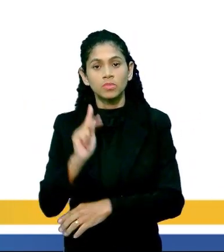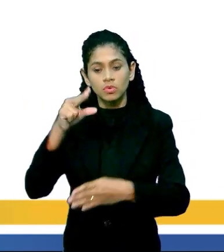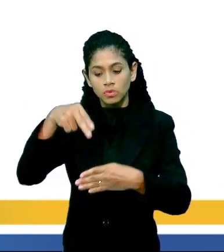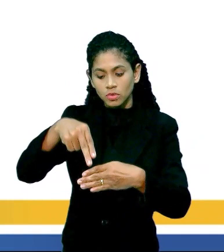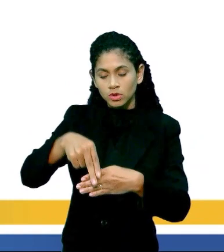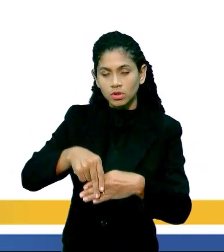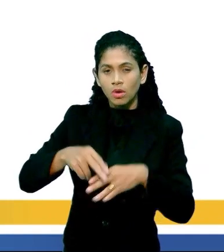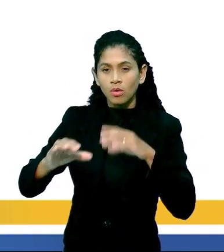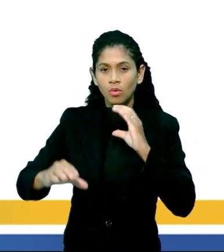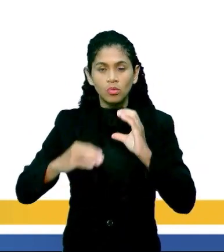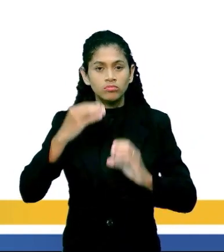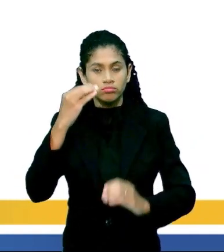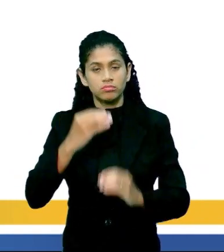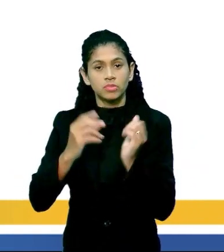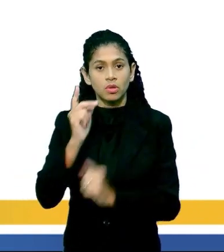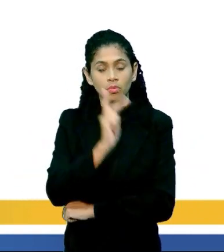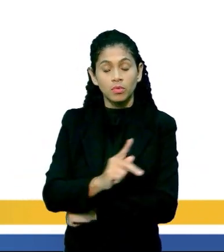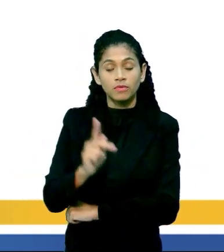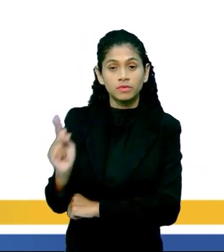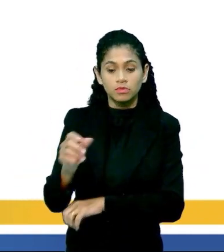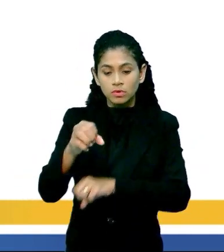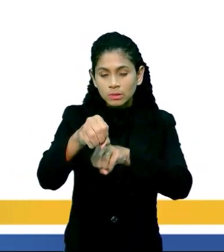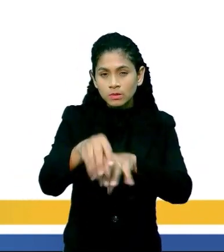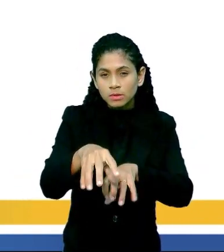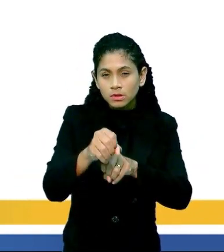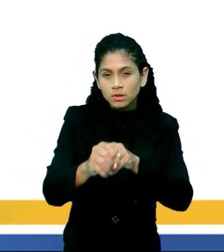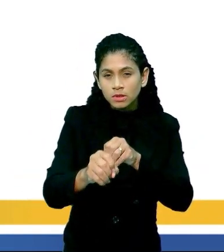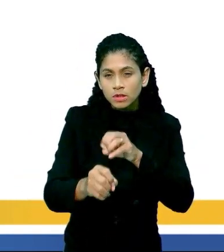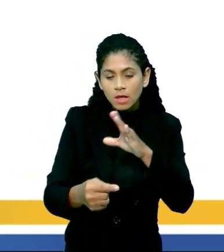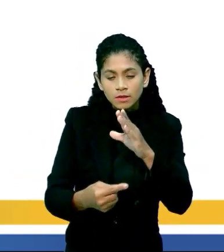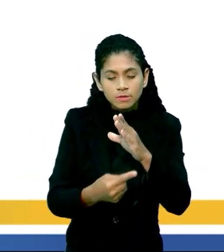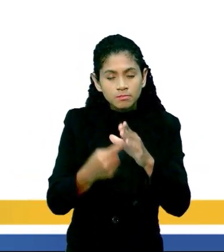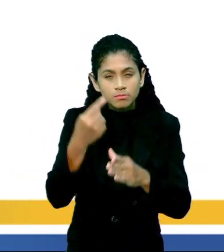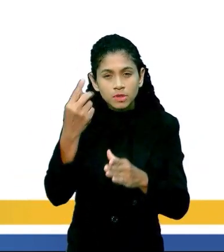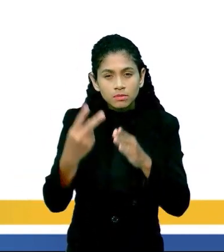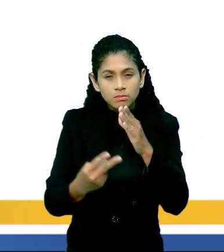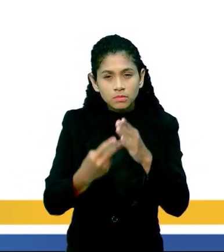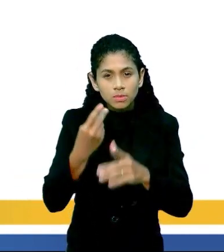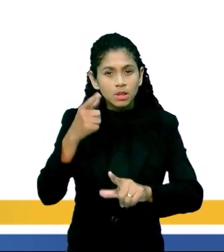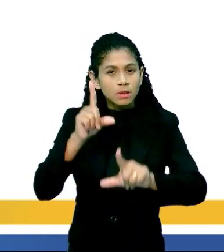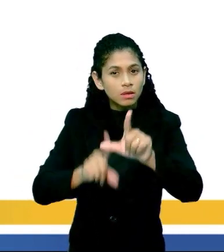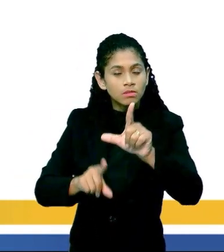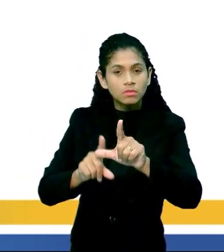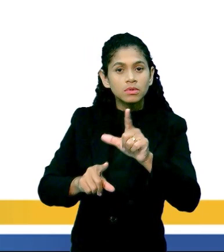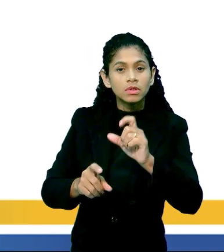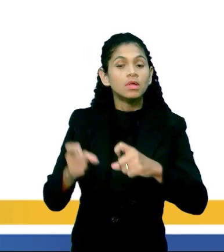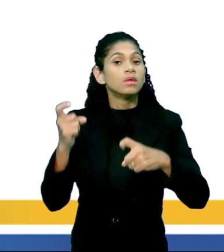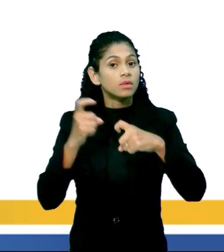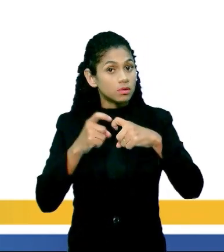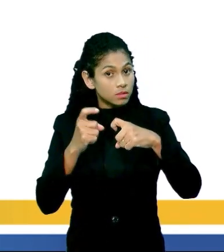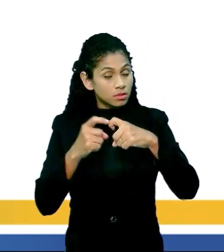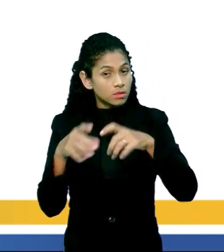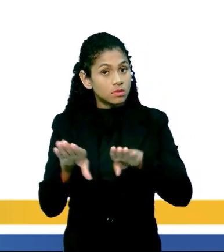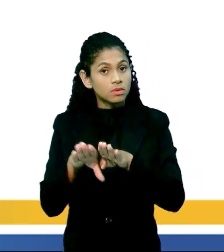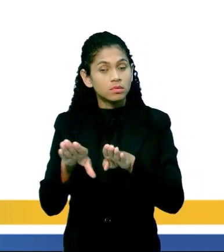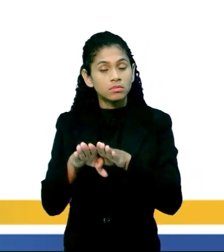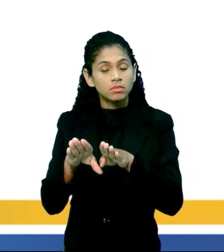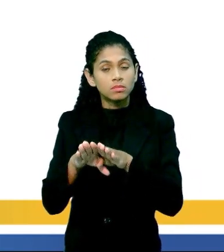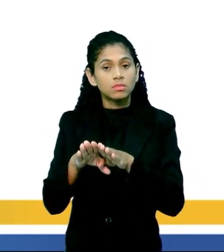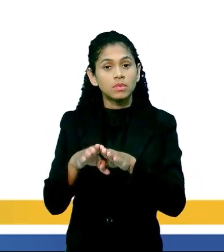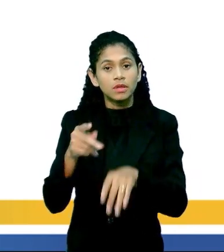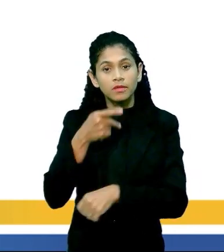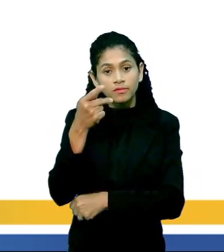o professor que ensinava as primeiras letras e o médico que falava para inculcar